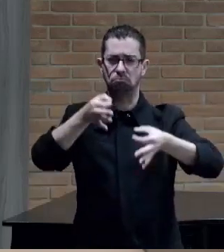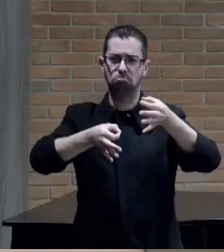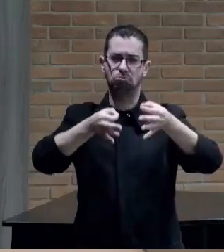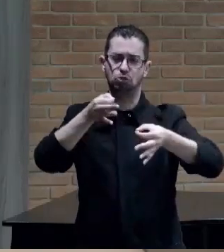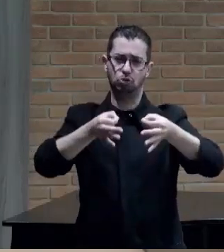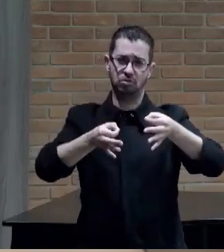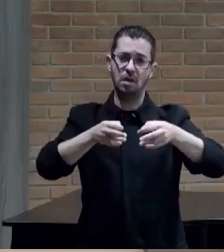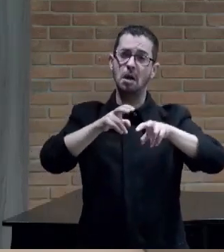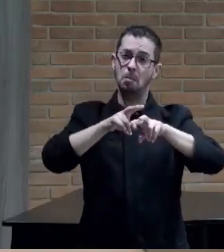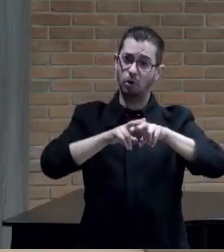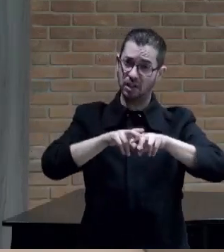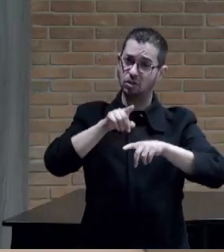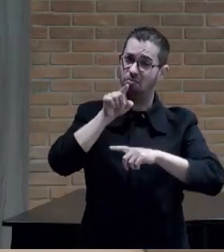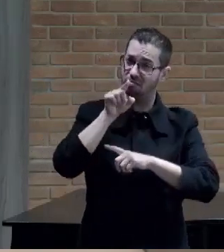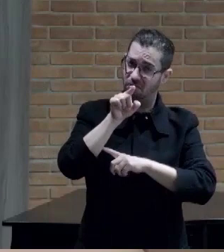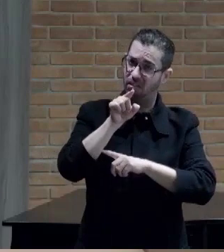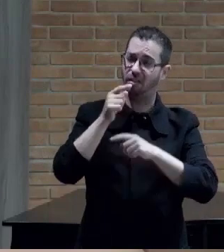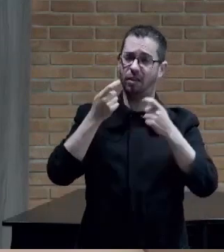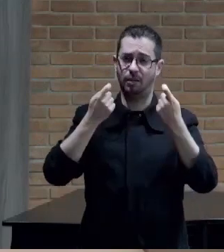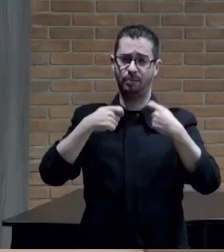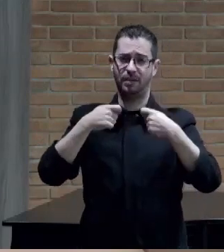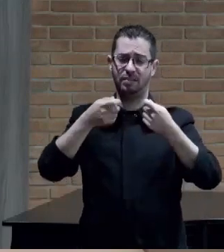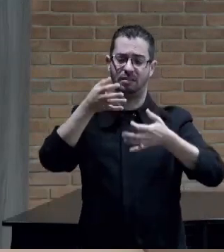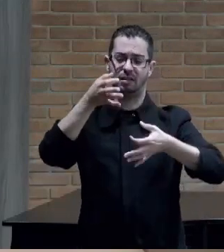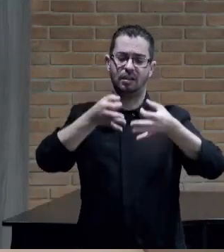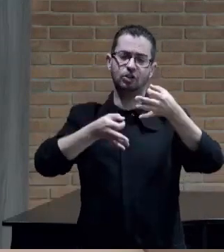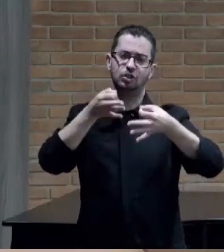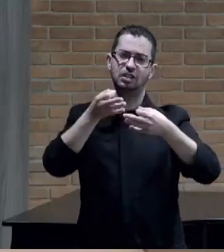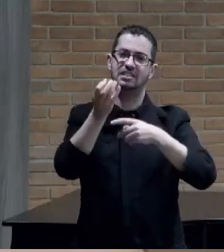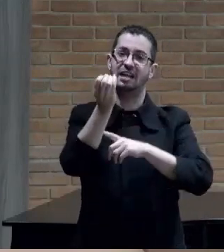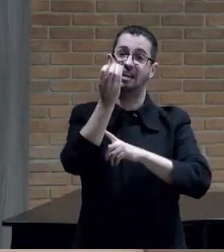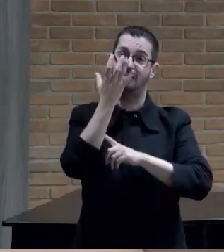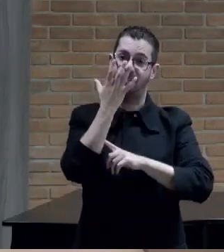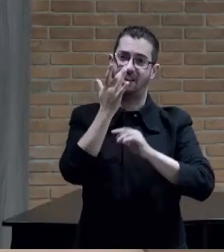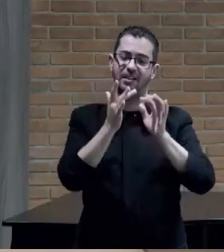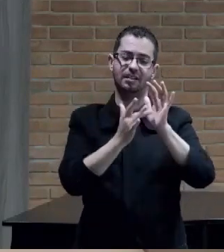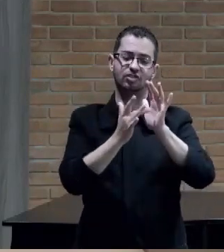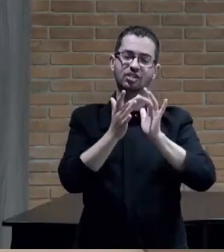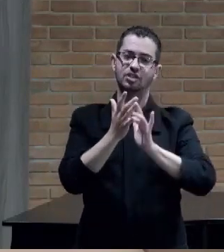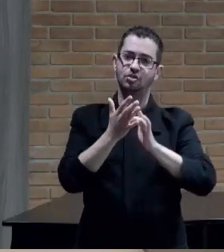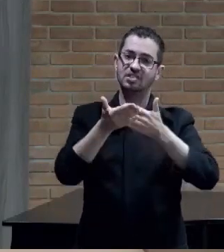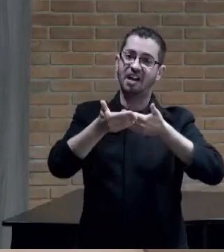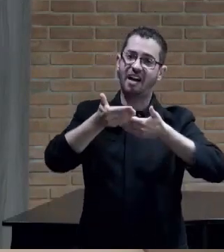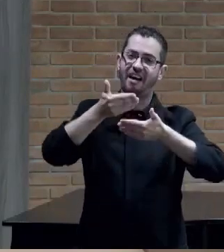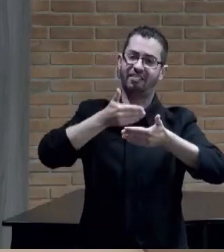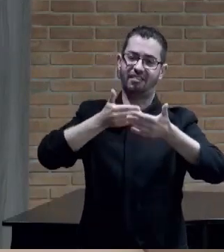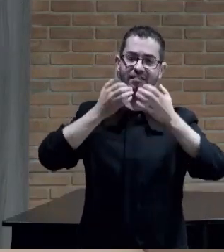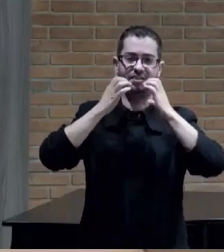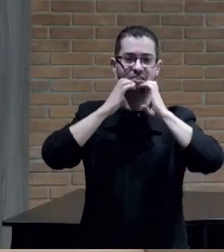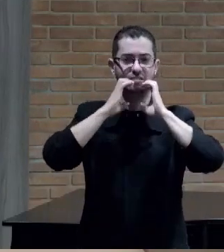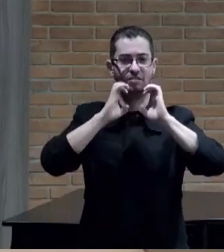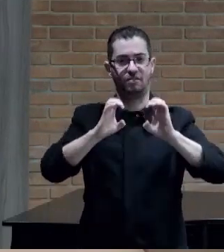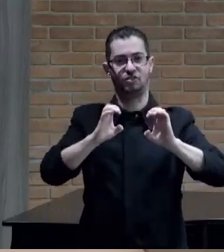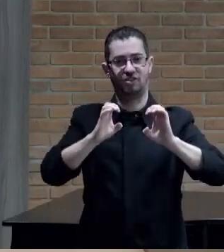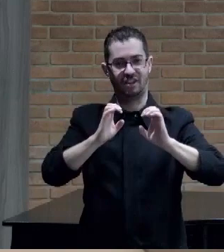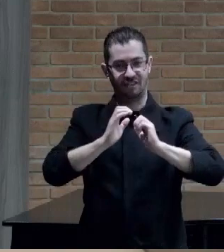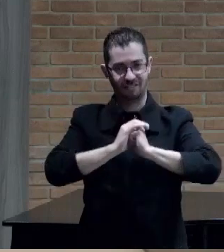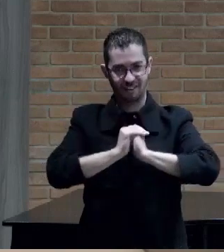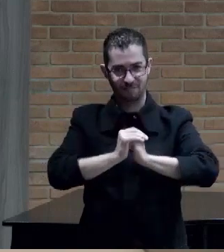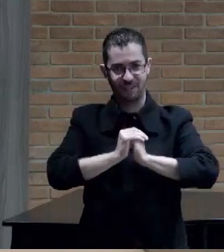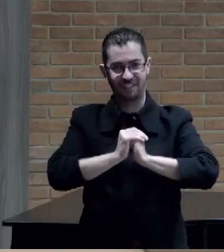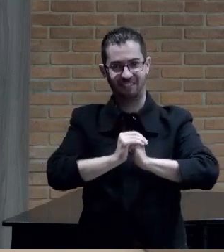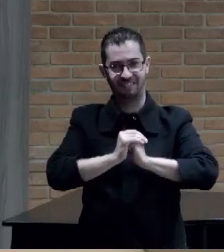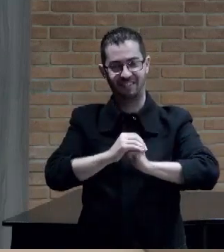da justiça revelada em Cristo por meio do Evangelho. É isso que